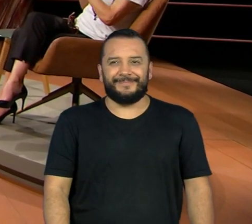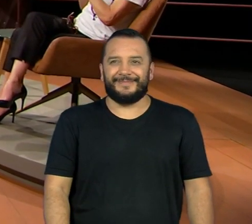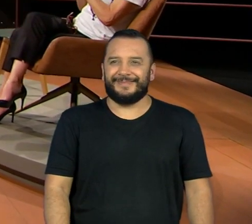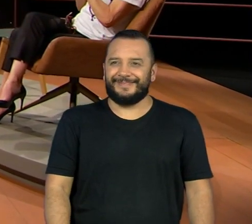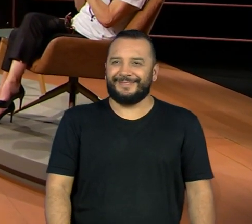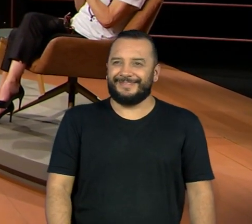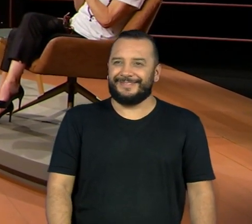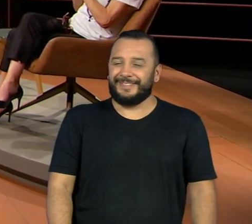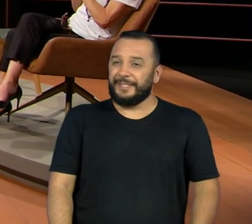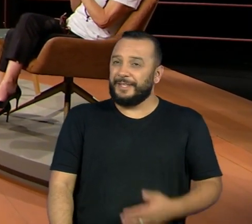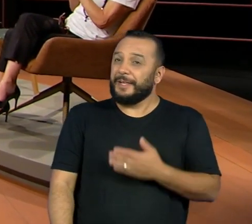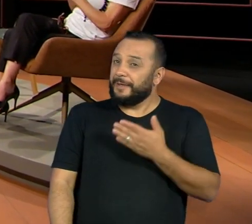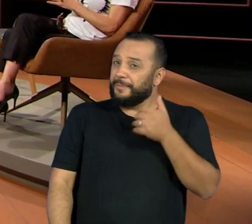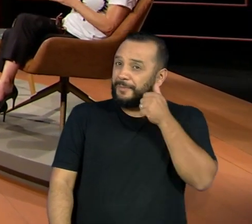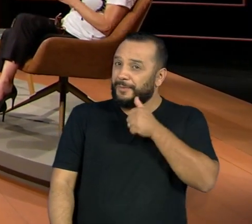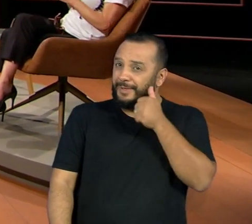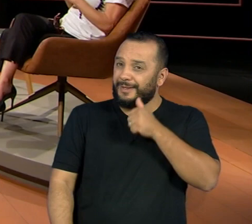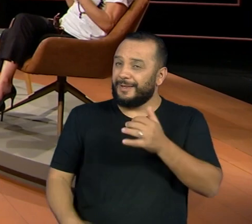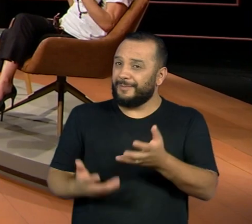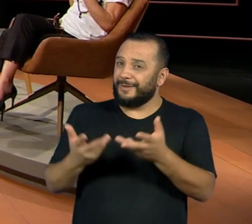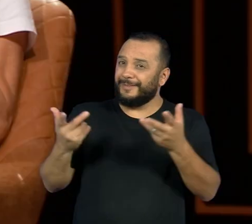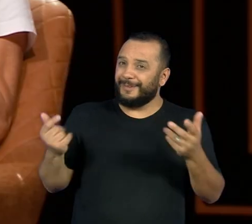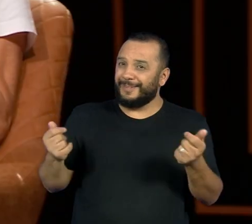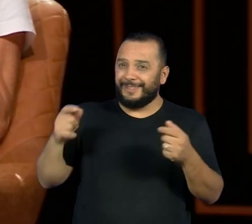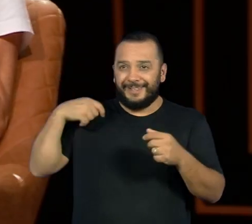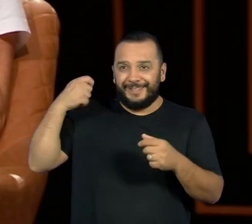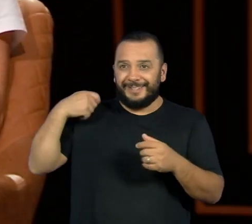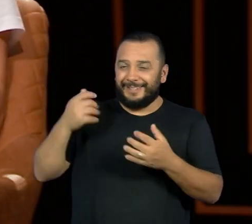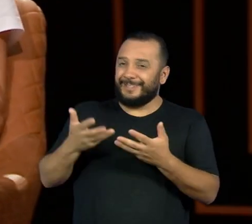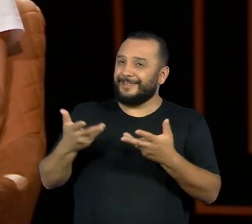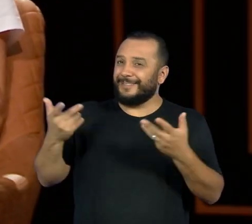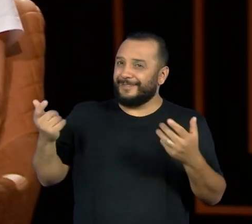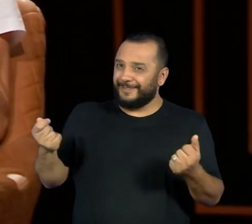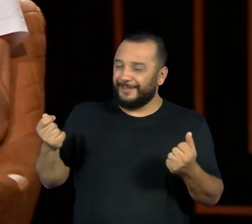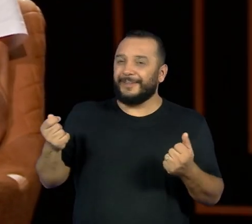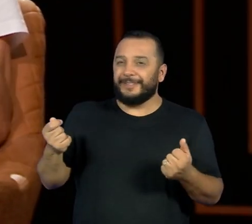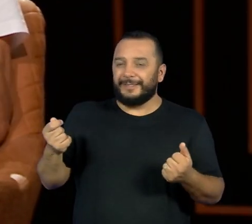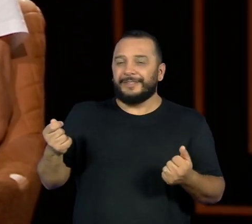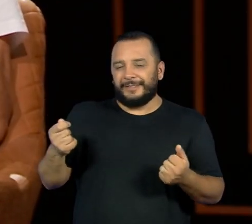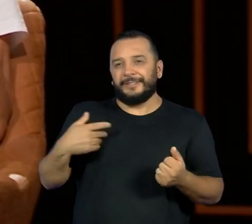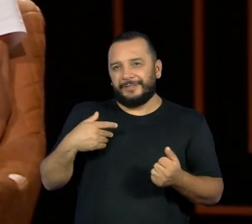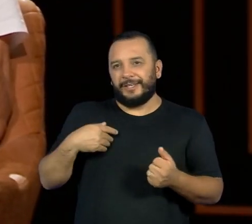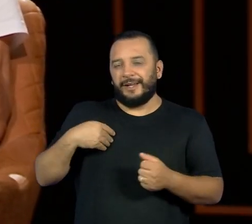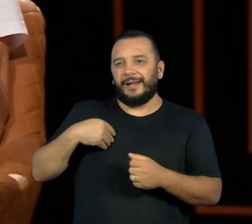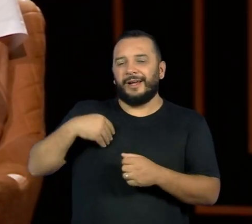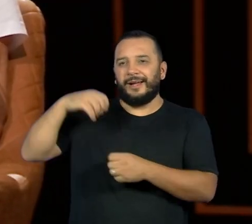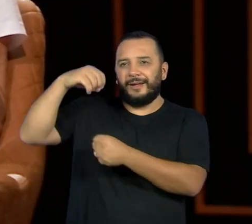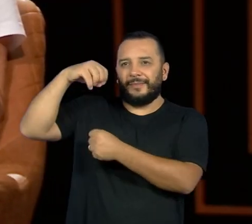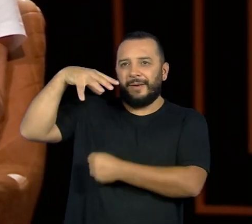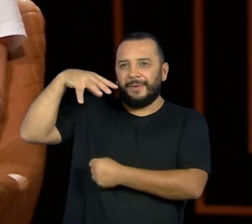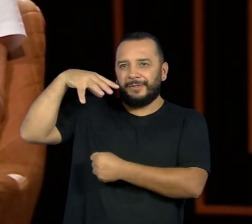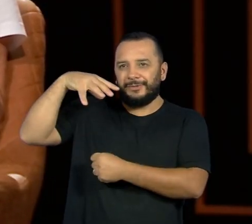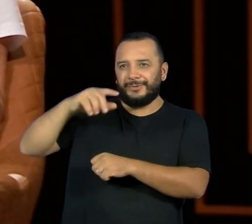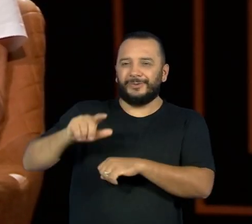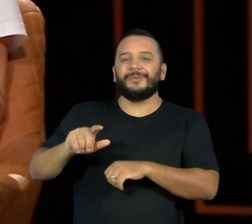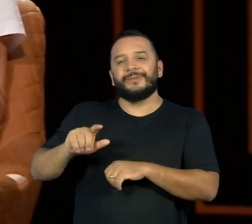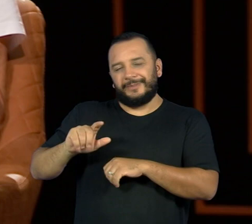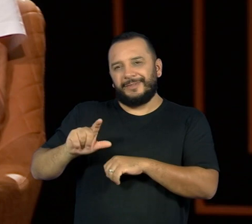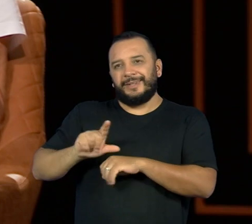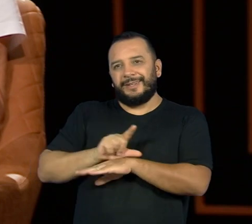Que mulher, que atriz maravilhosa também, né? Nossa Senhora. Abajur Lilás foi o primeiro enfrentamento